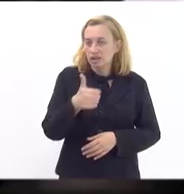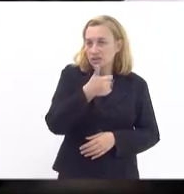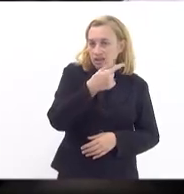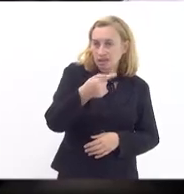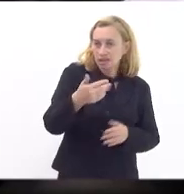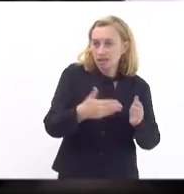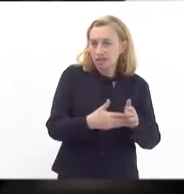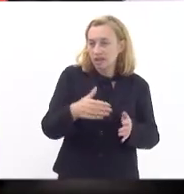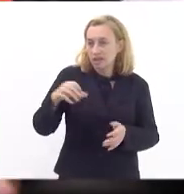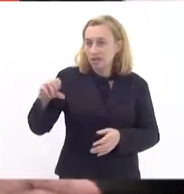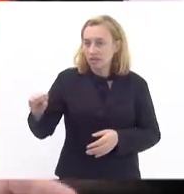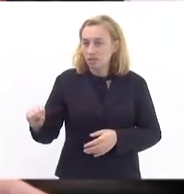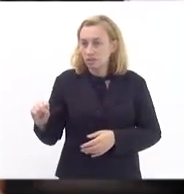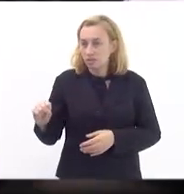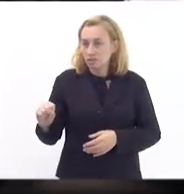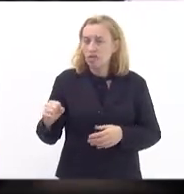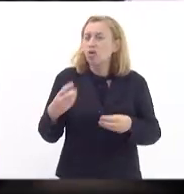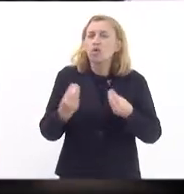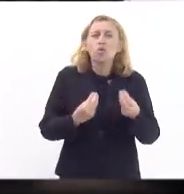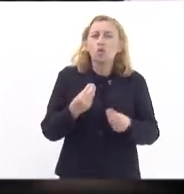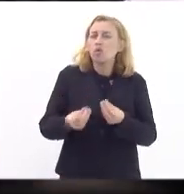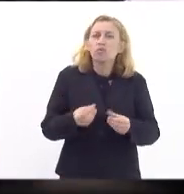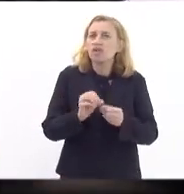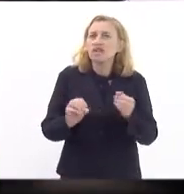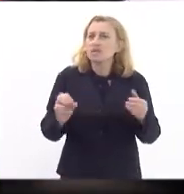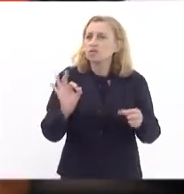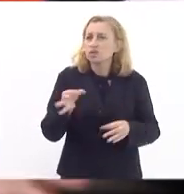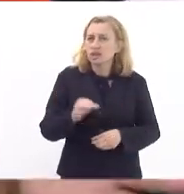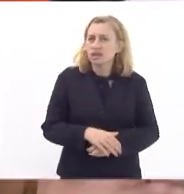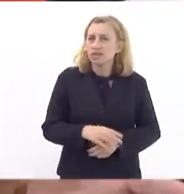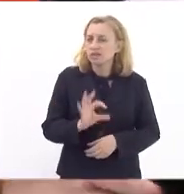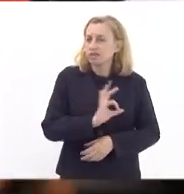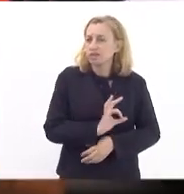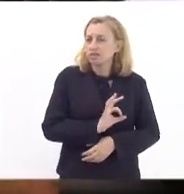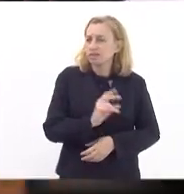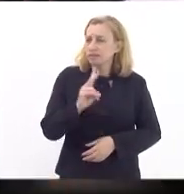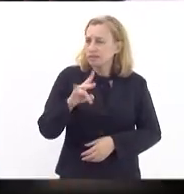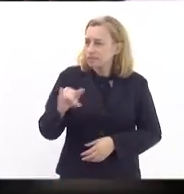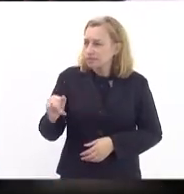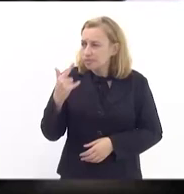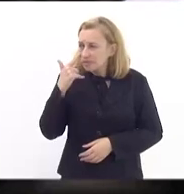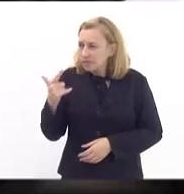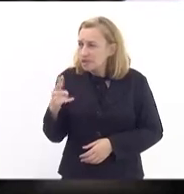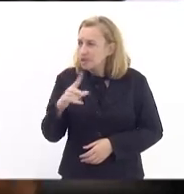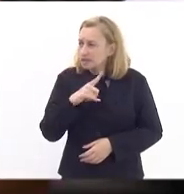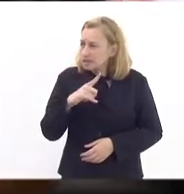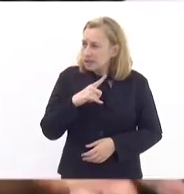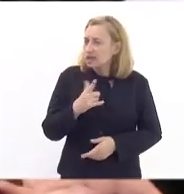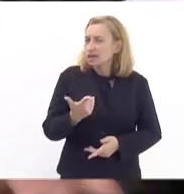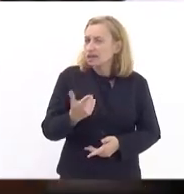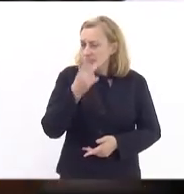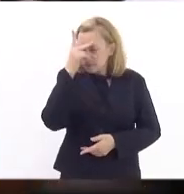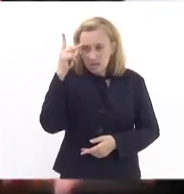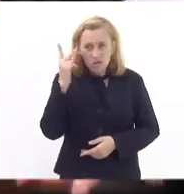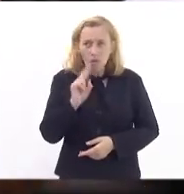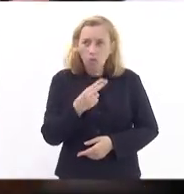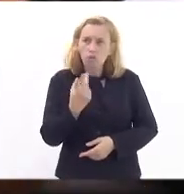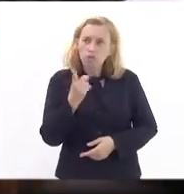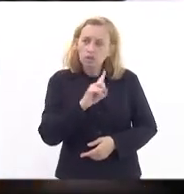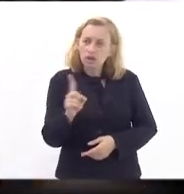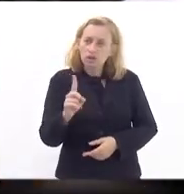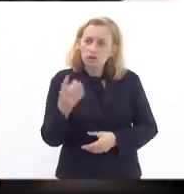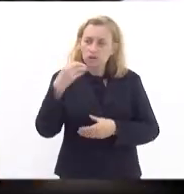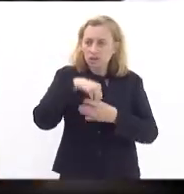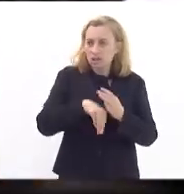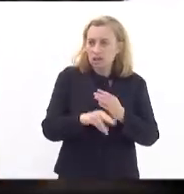como é que é feito isso de fato como é que é a polícia vai lá ver se tem gente se não tem dentro